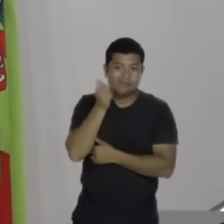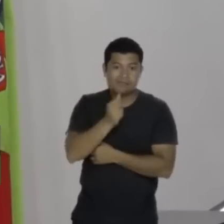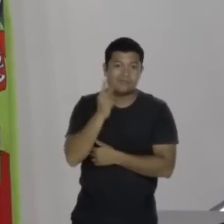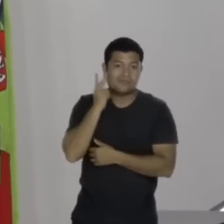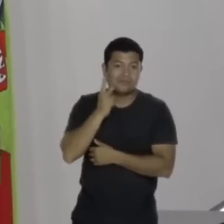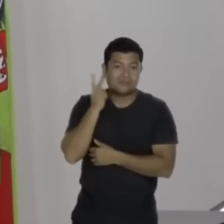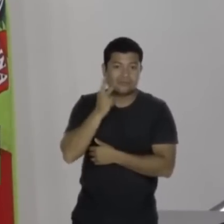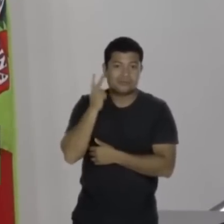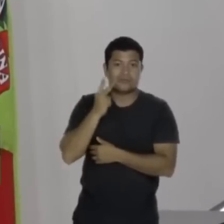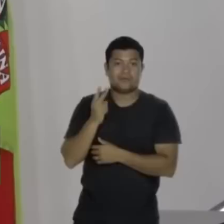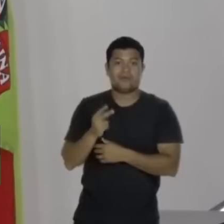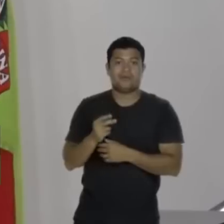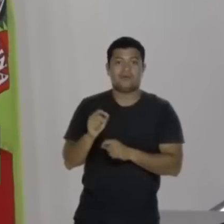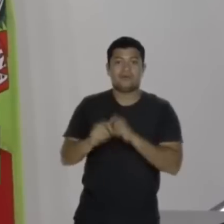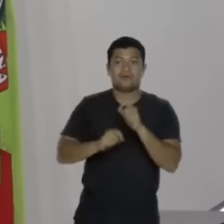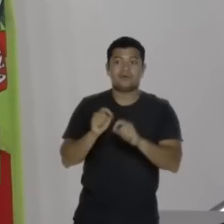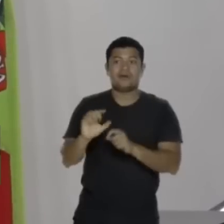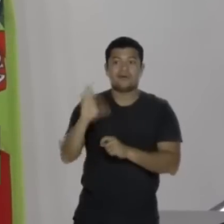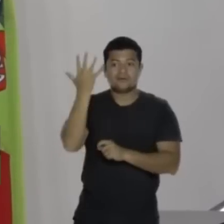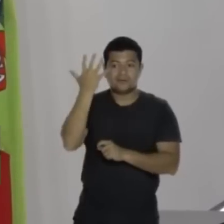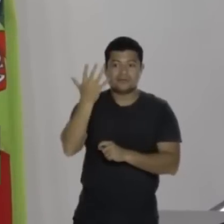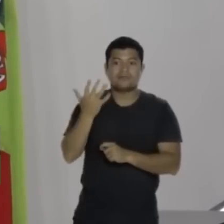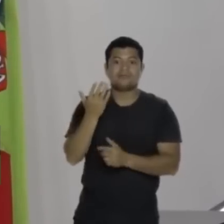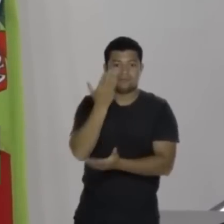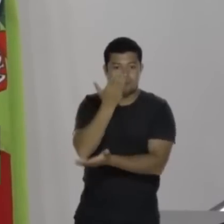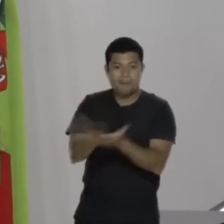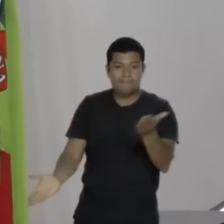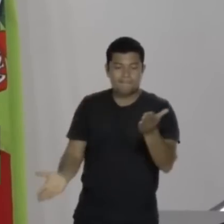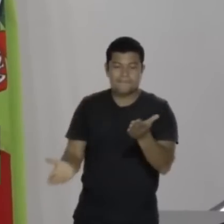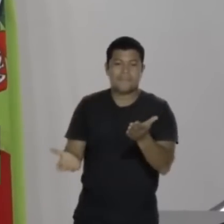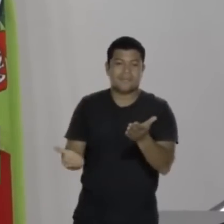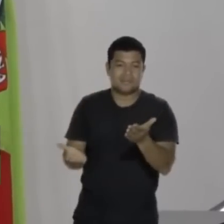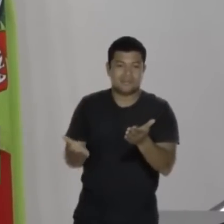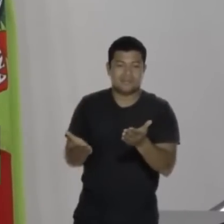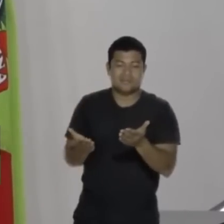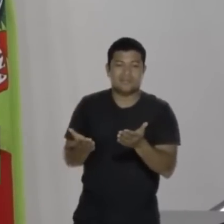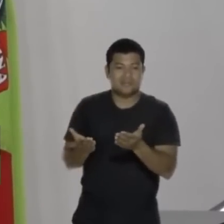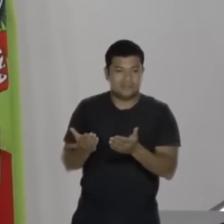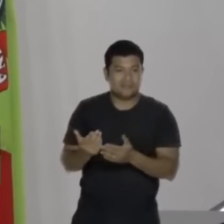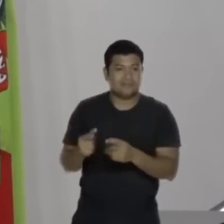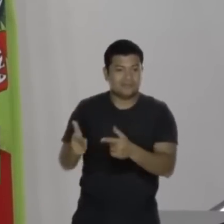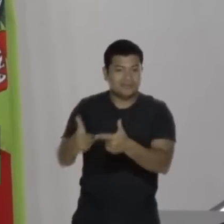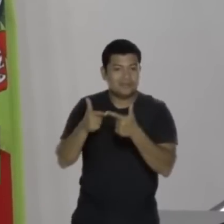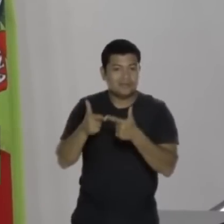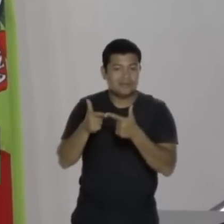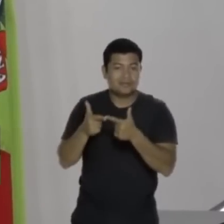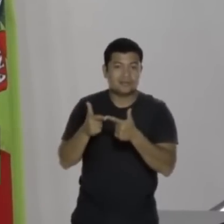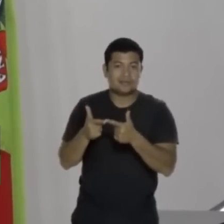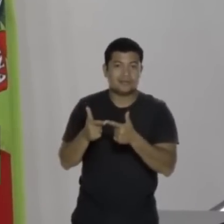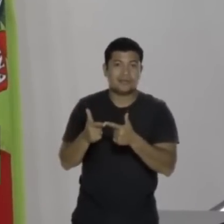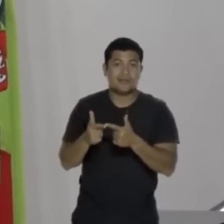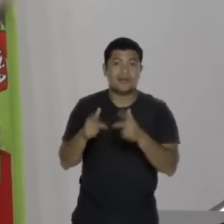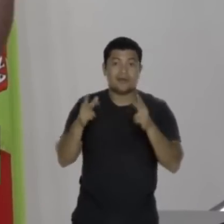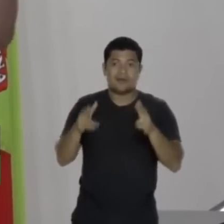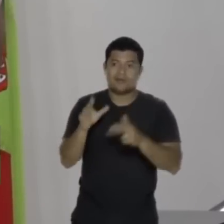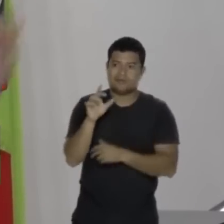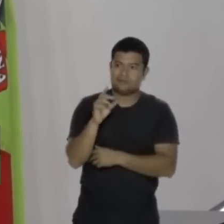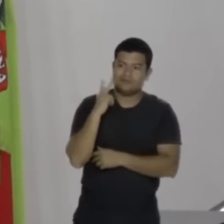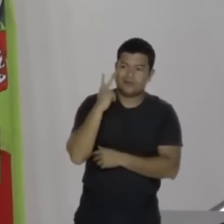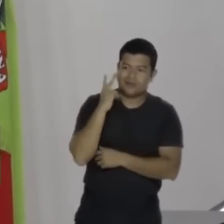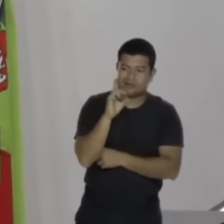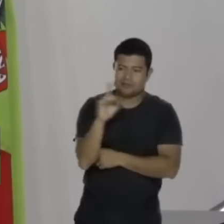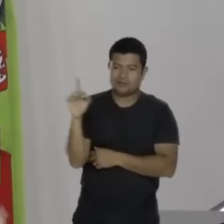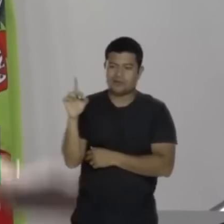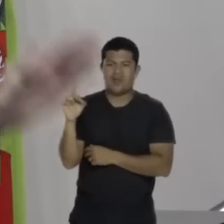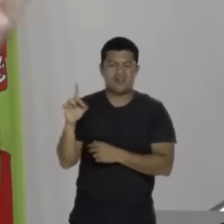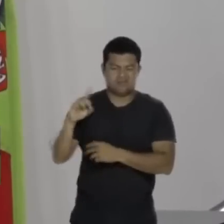algo que ela disse. Que interessante, não é? Quando é um vereador de direita, pau